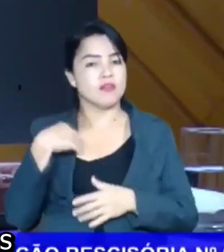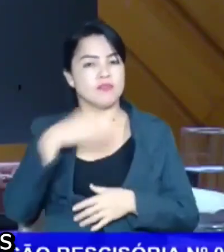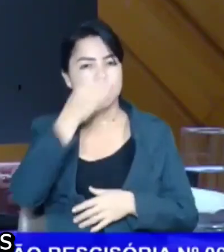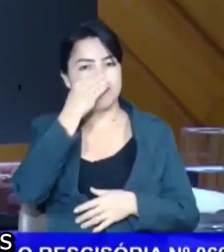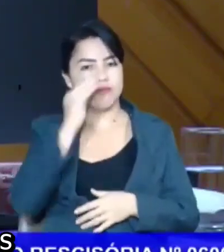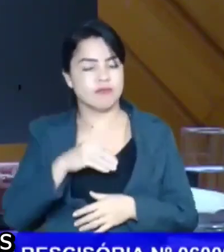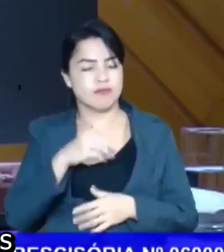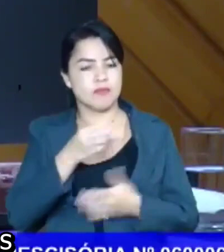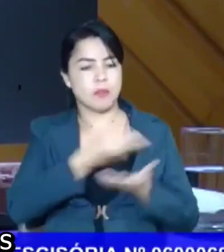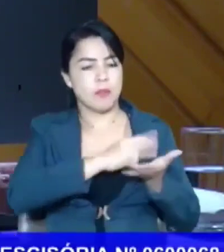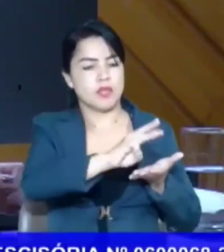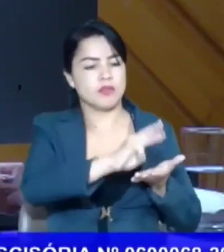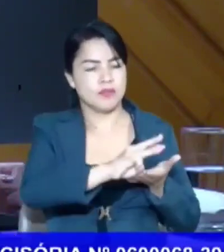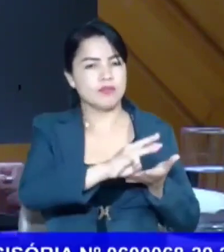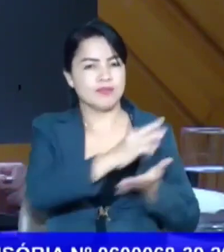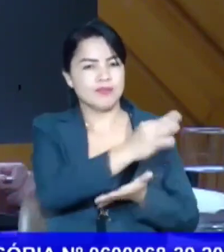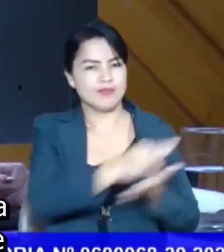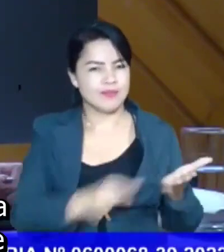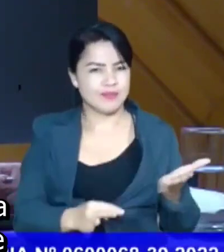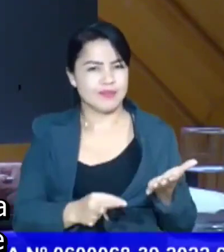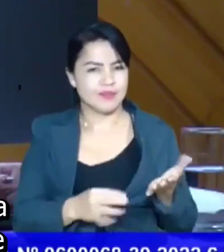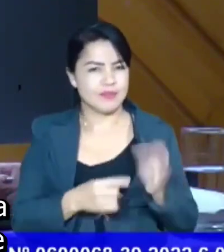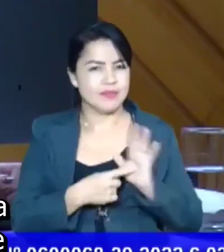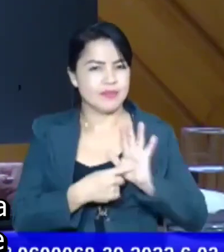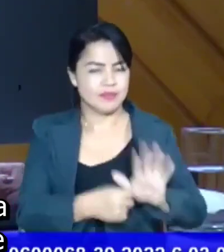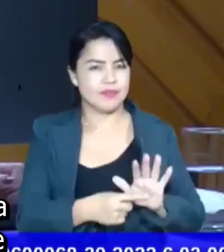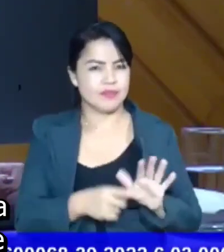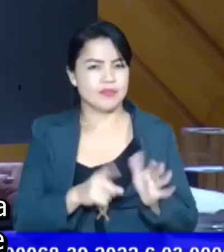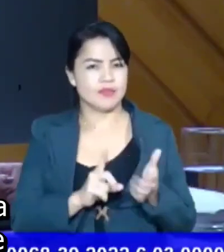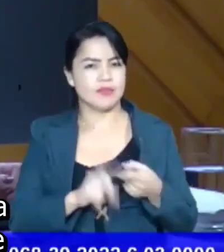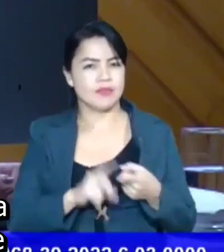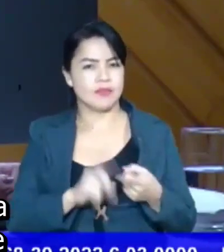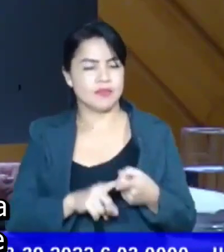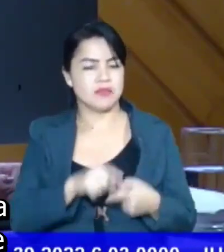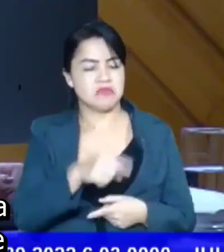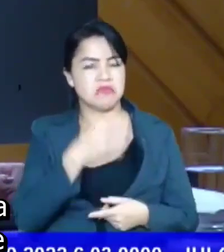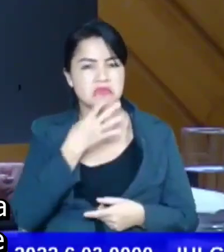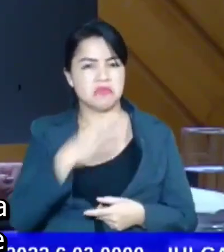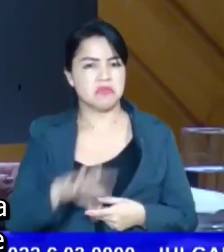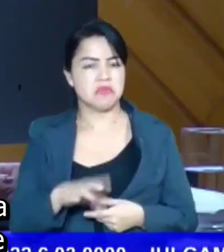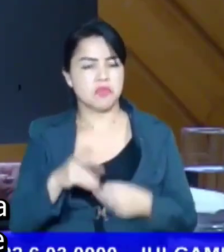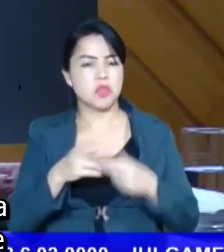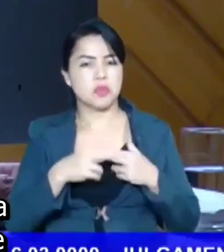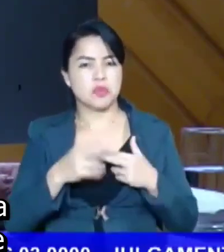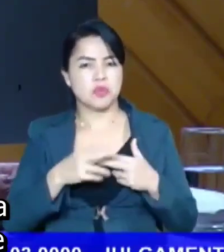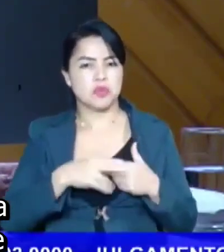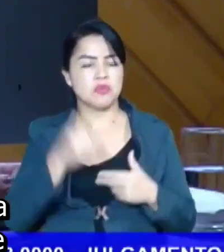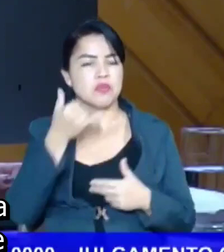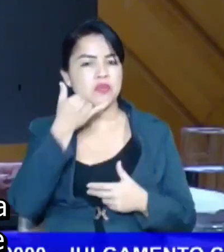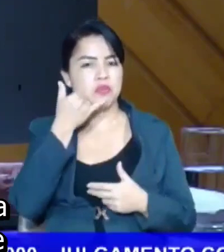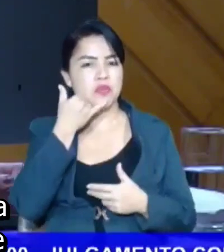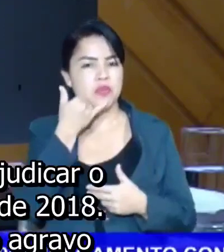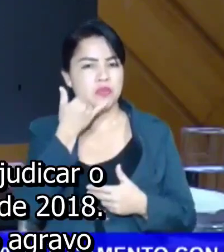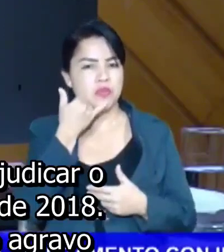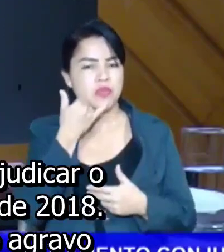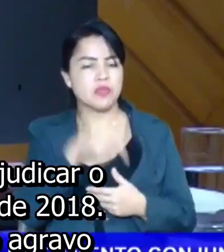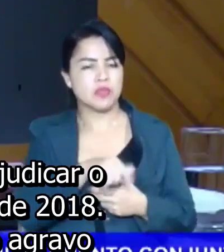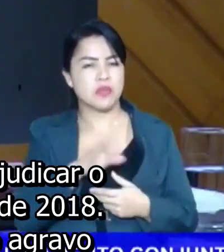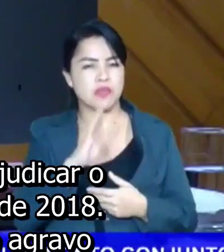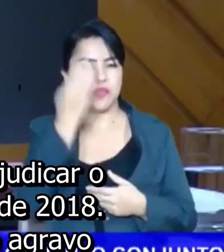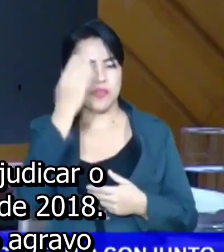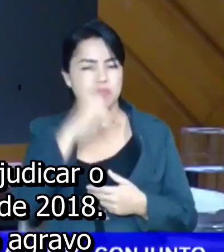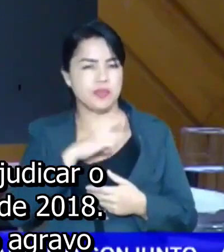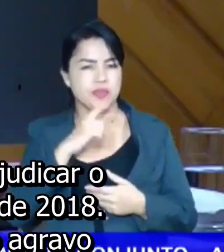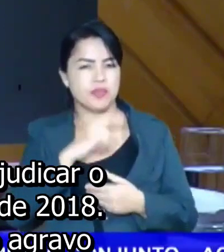mensagem de texto encaminhada a Aristides e por remetente desconhecido, que confessa ter se utilizado do aplicativo WhatsApp Fake para